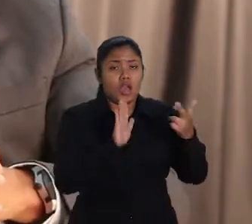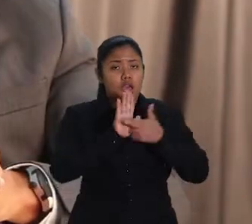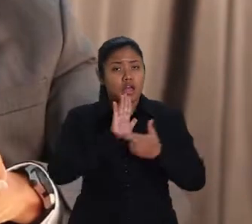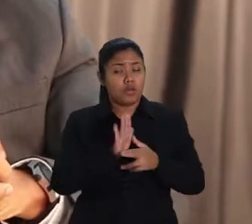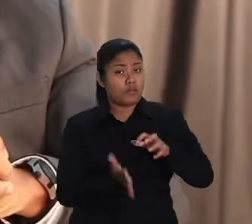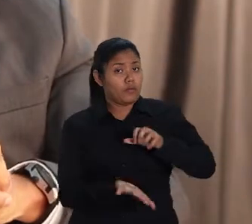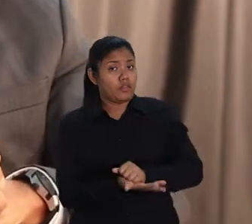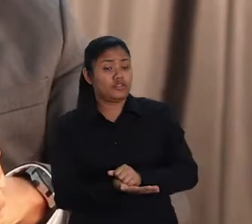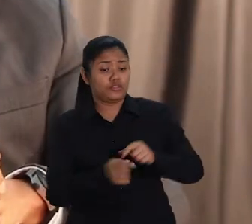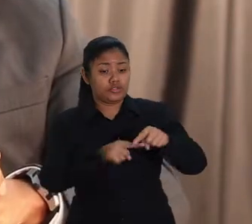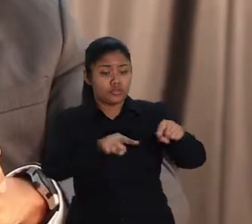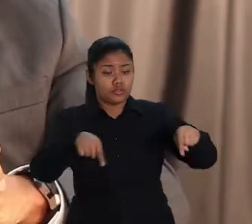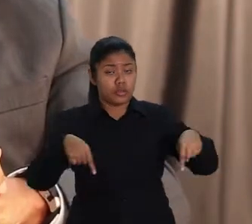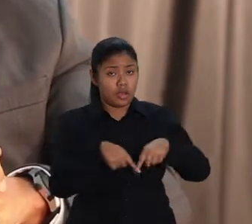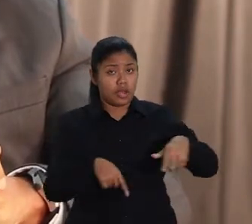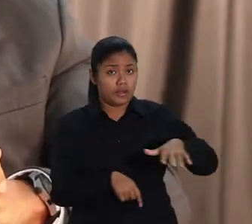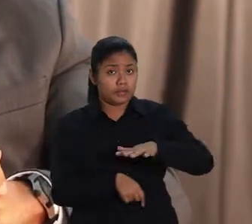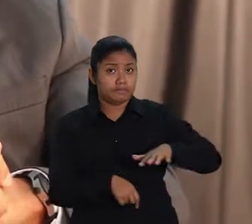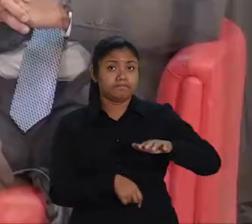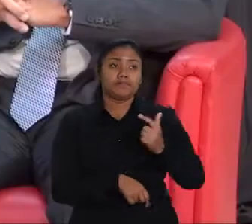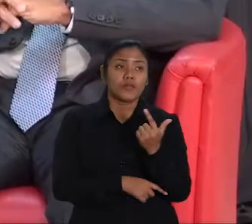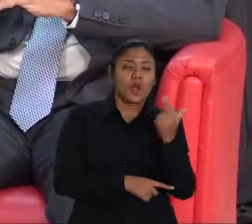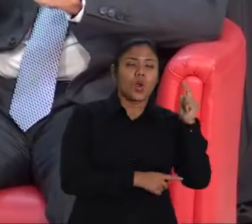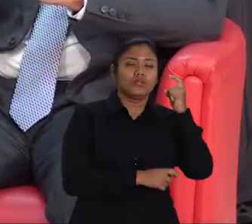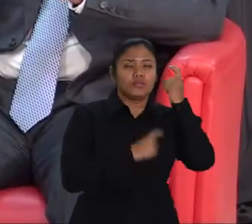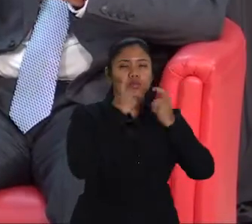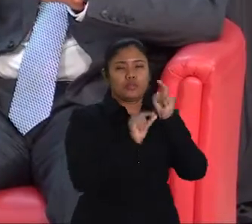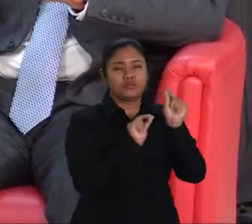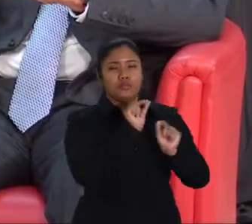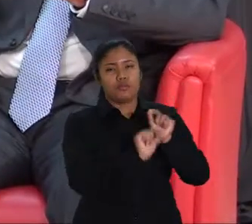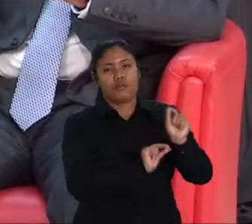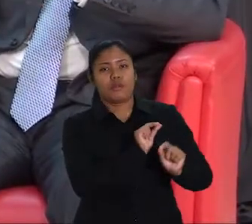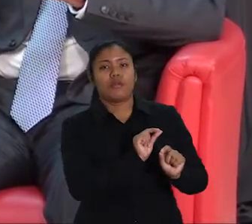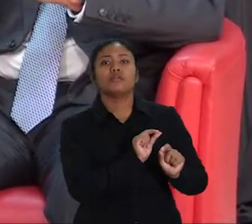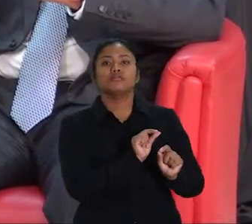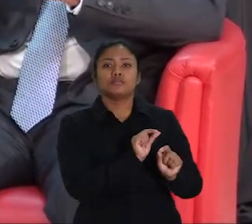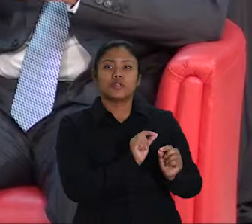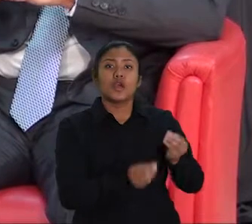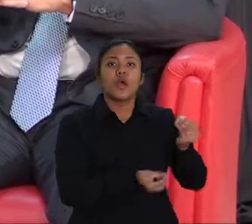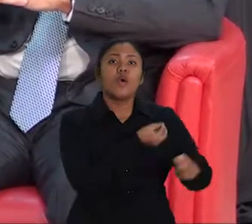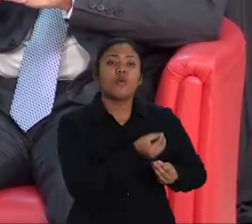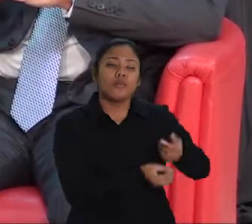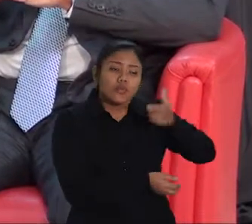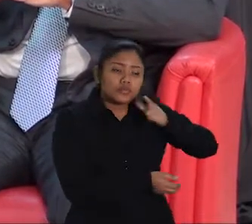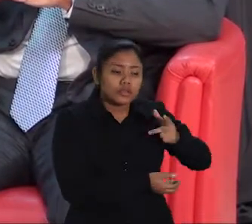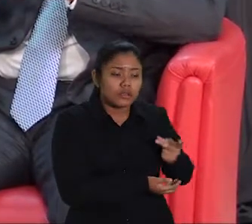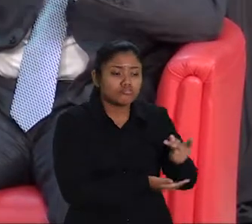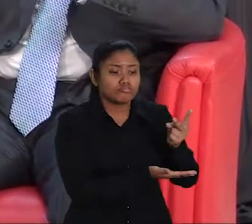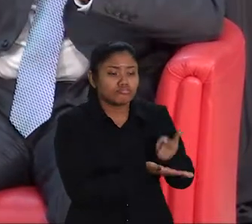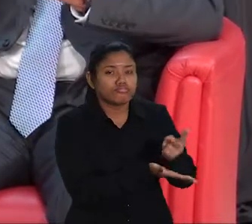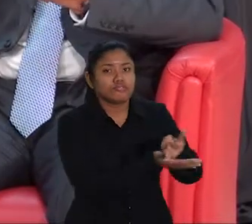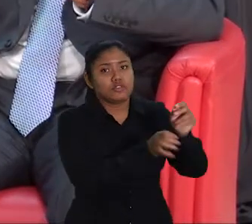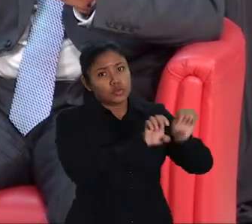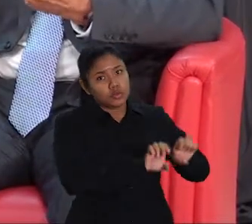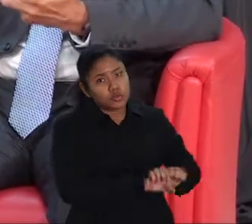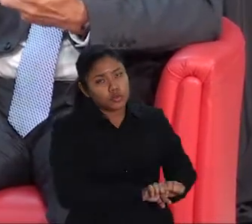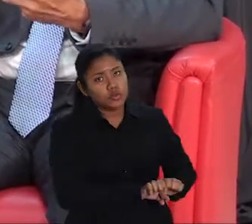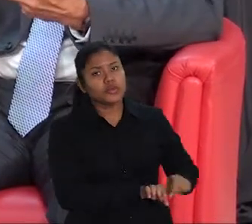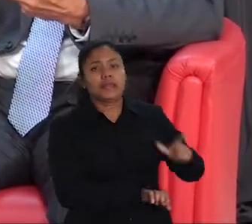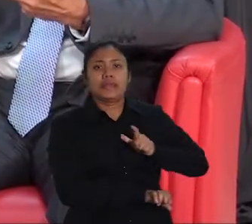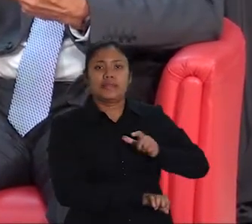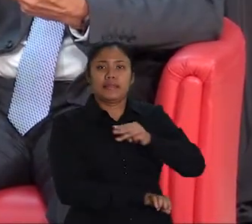promover essa essa a regularização fundiária outra preocupação que o ministério público tem é com que nos vão ter essa